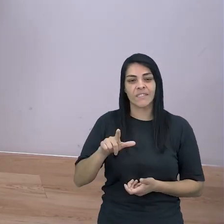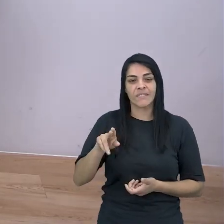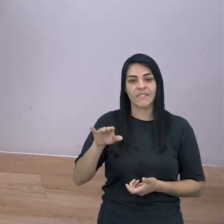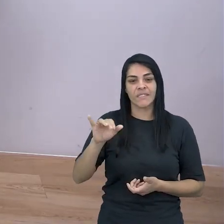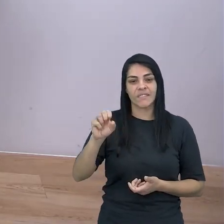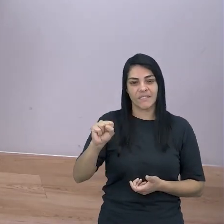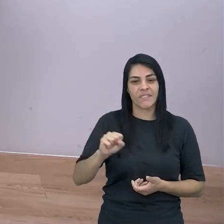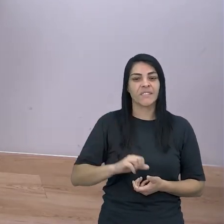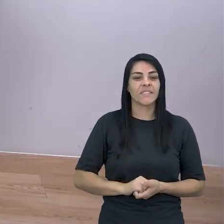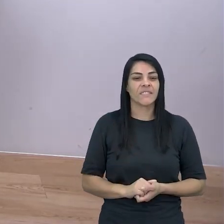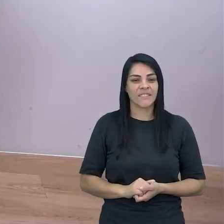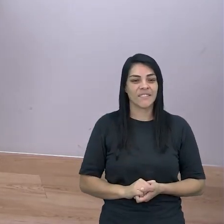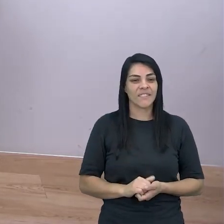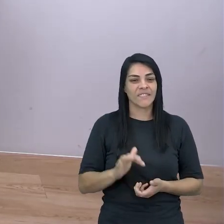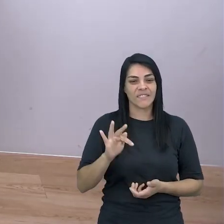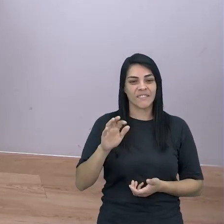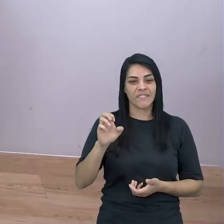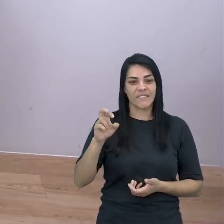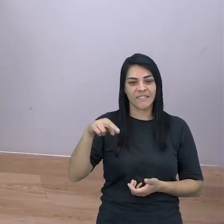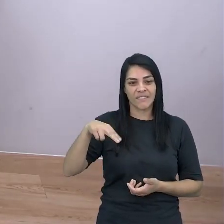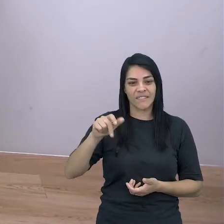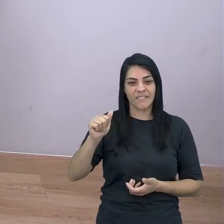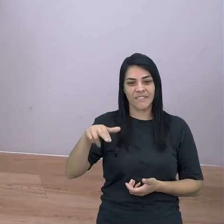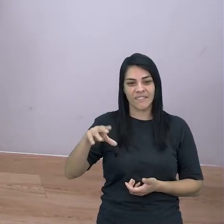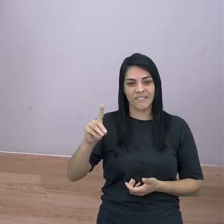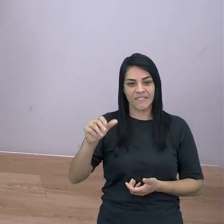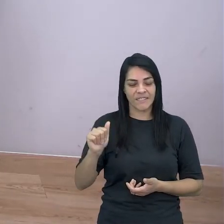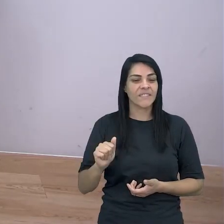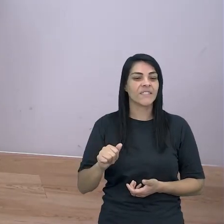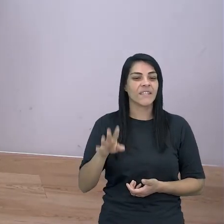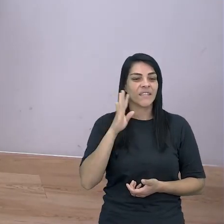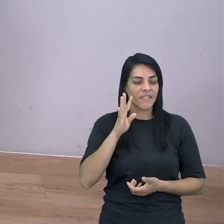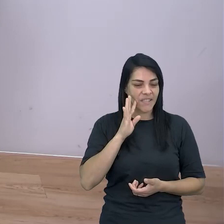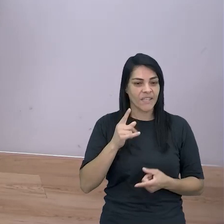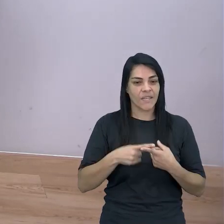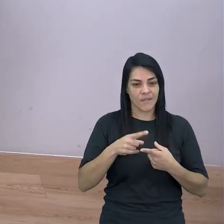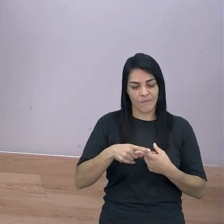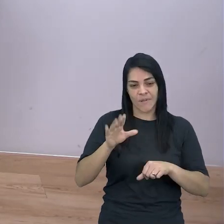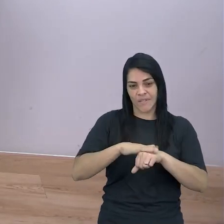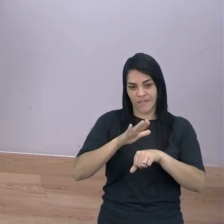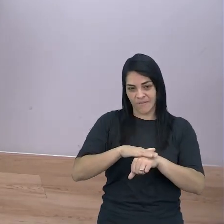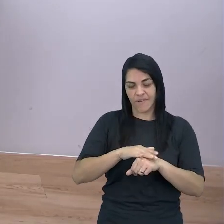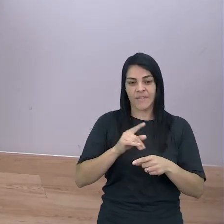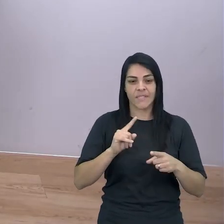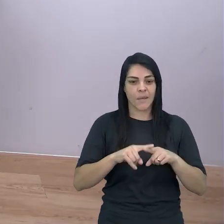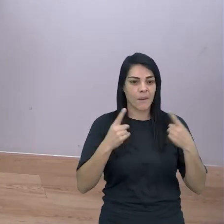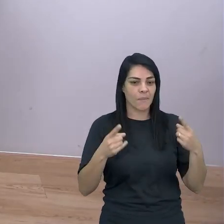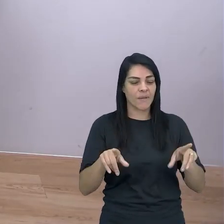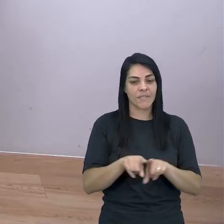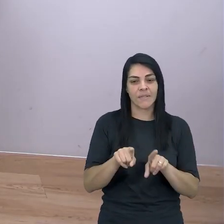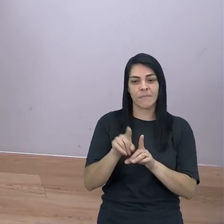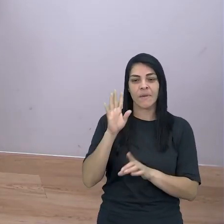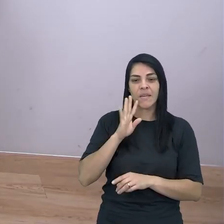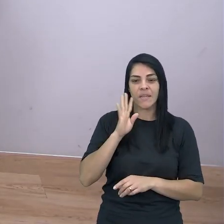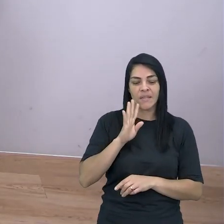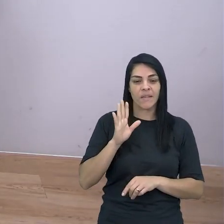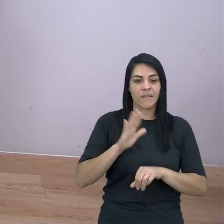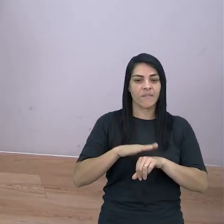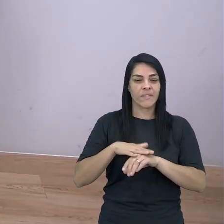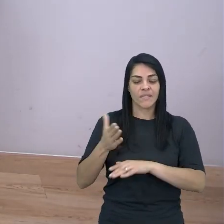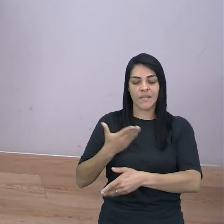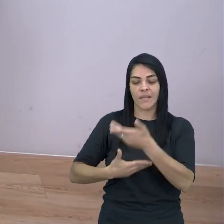quem foi. Já achamos. Não, Já- e o legal, assim, é legal que faça isso mesmo, mas também é legal fazer essa